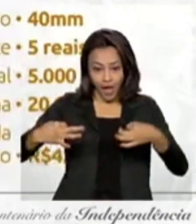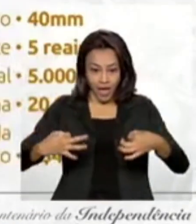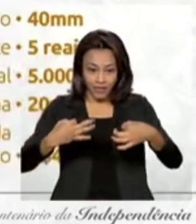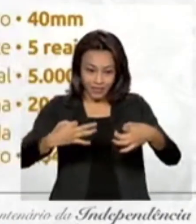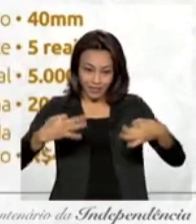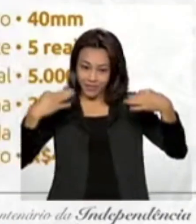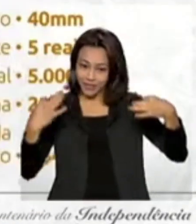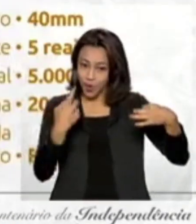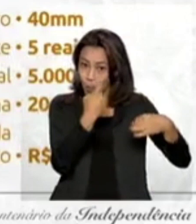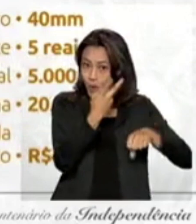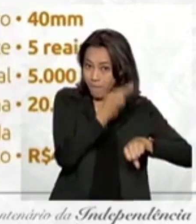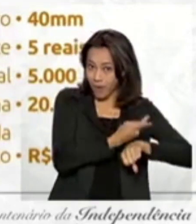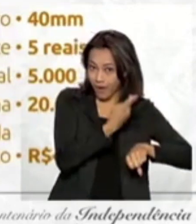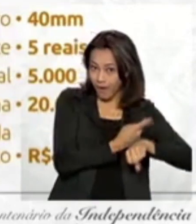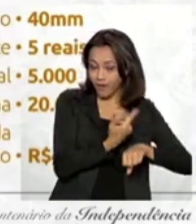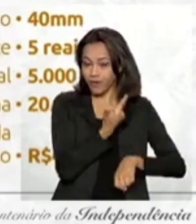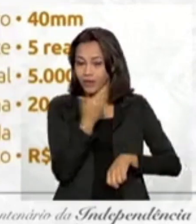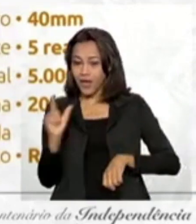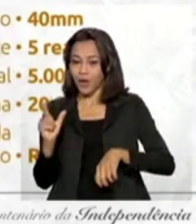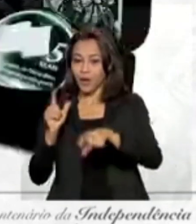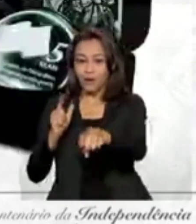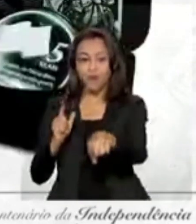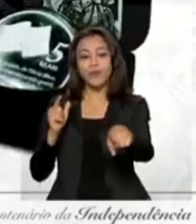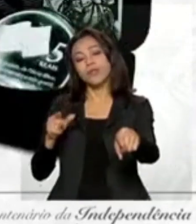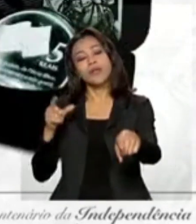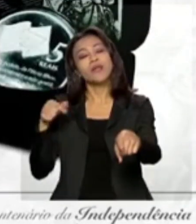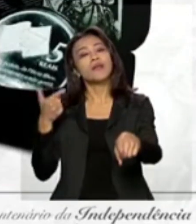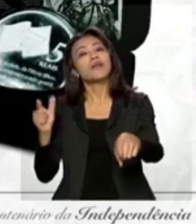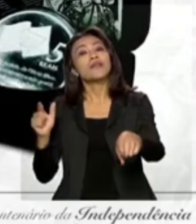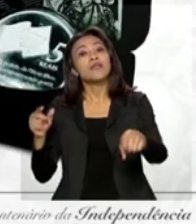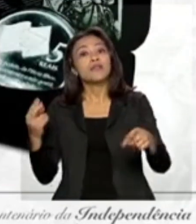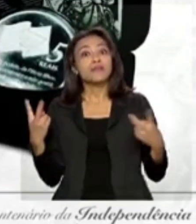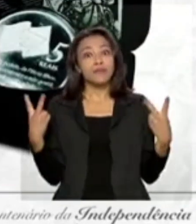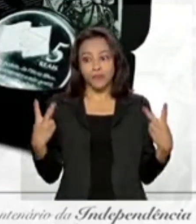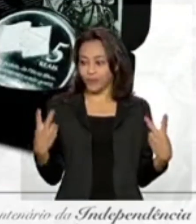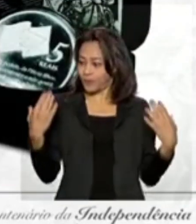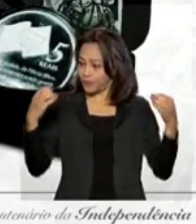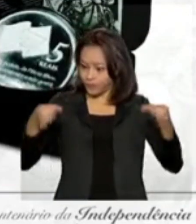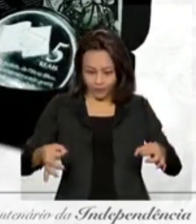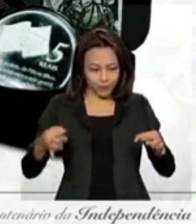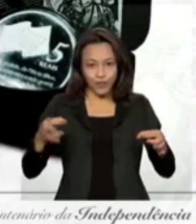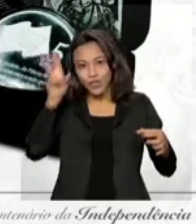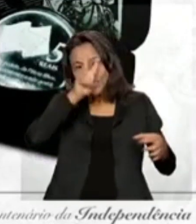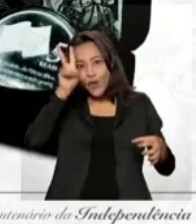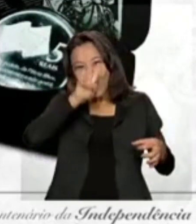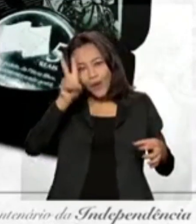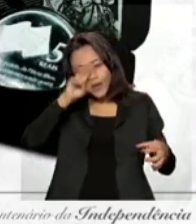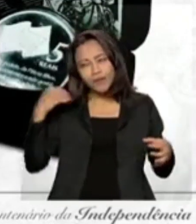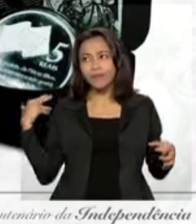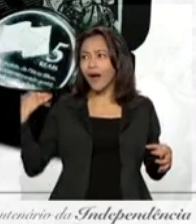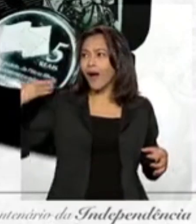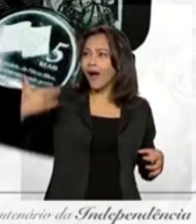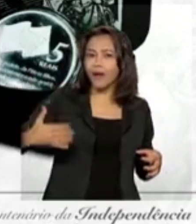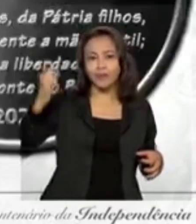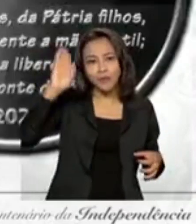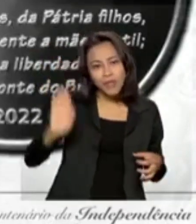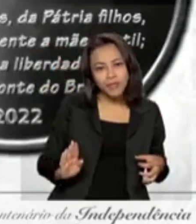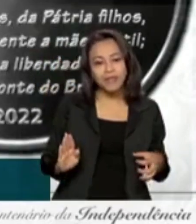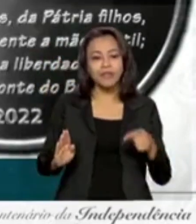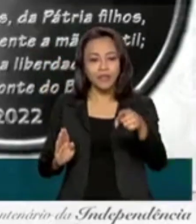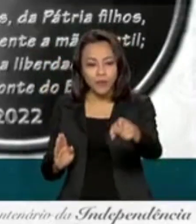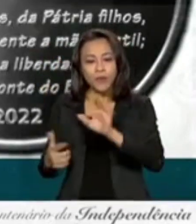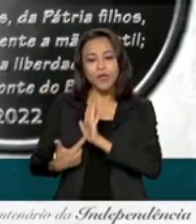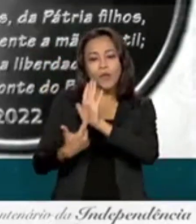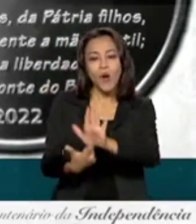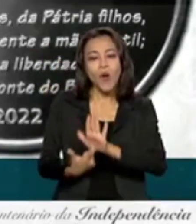comemorativas, uma em prata e outra em cuproníquel, retratam 2 momentos históricos ligados à independência do Brasil e